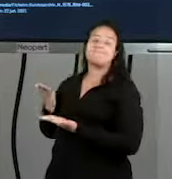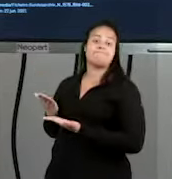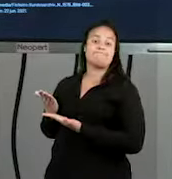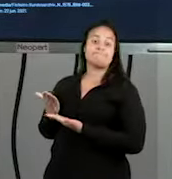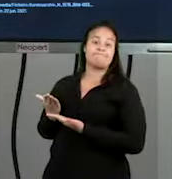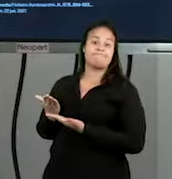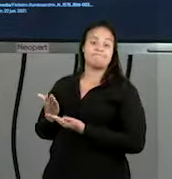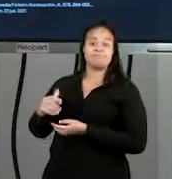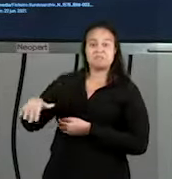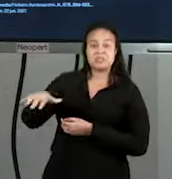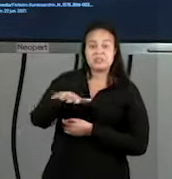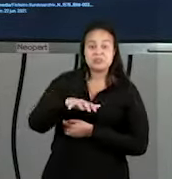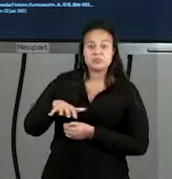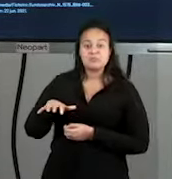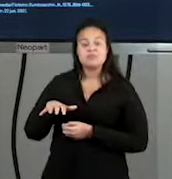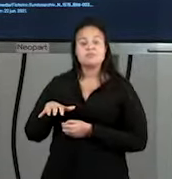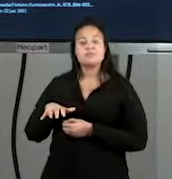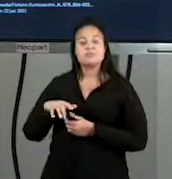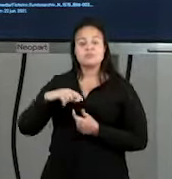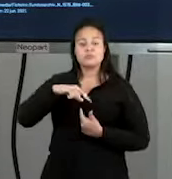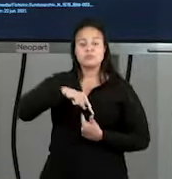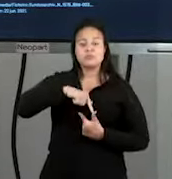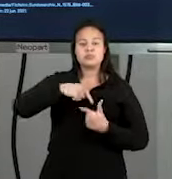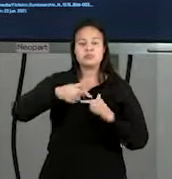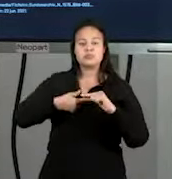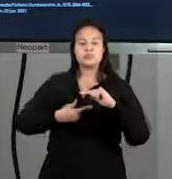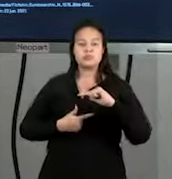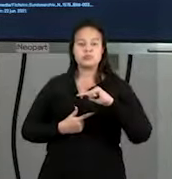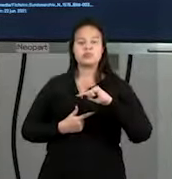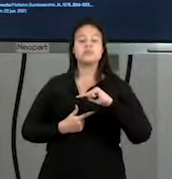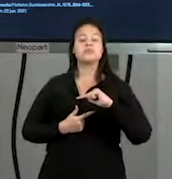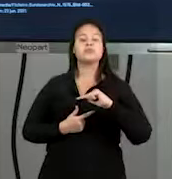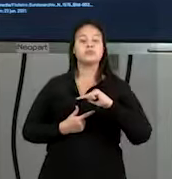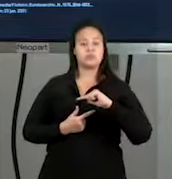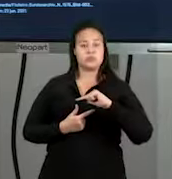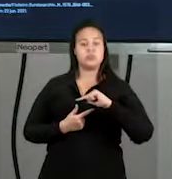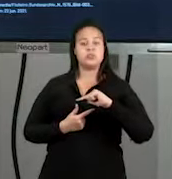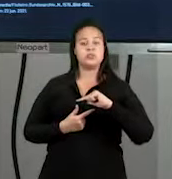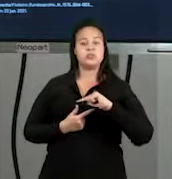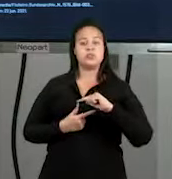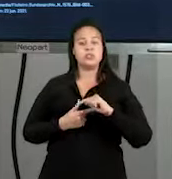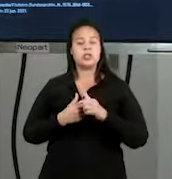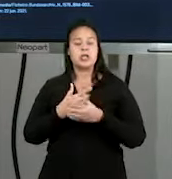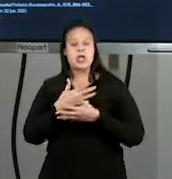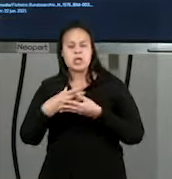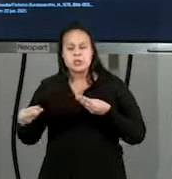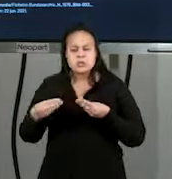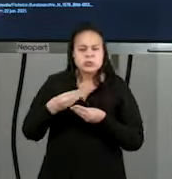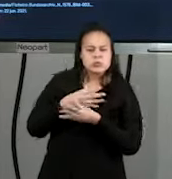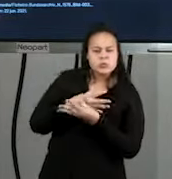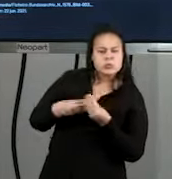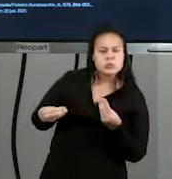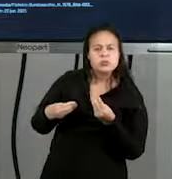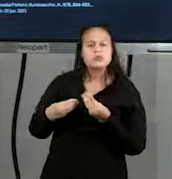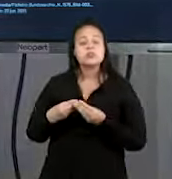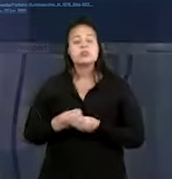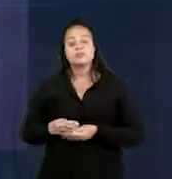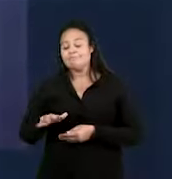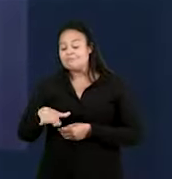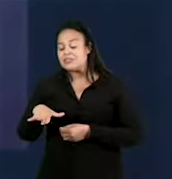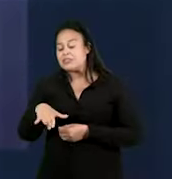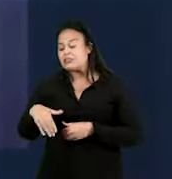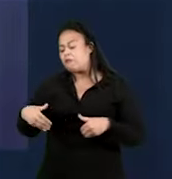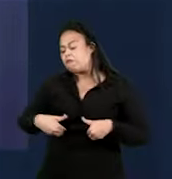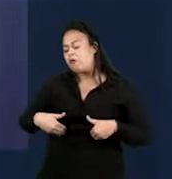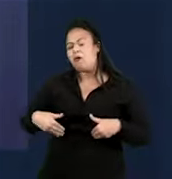num lugar em que os judeus se escondiam dessa violência dos alemães, crianças famintas na rua, num frio